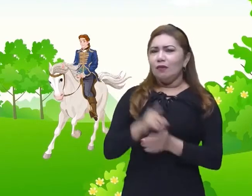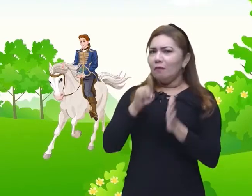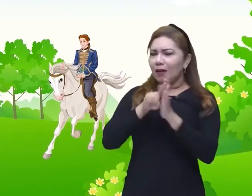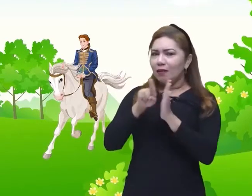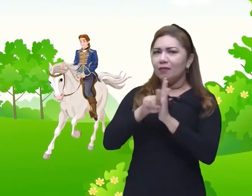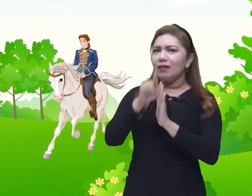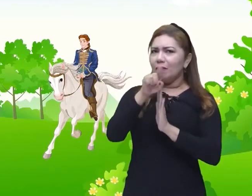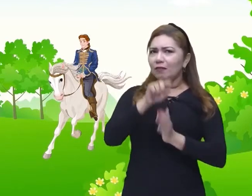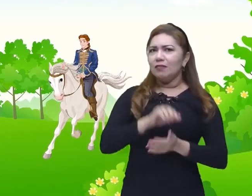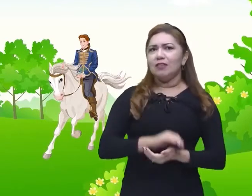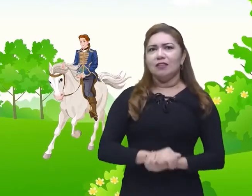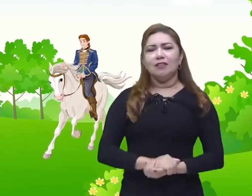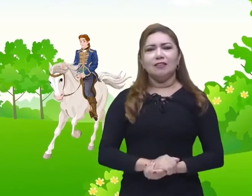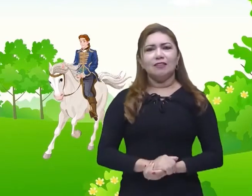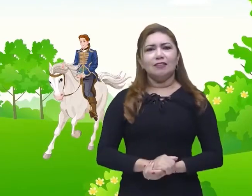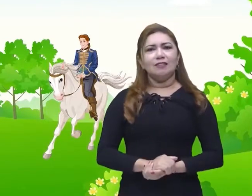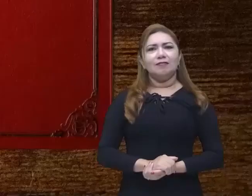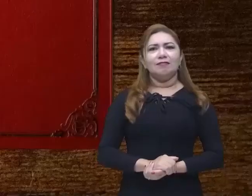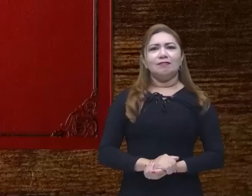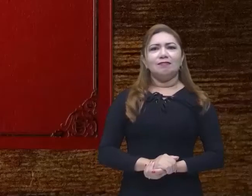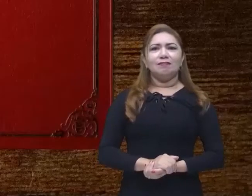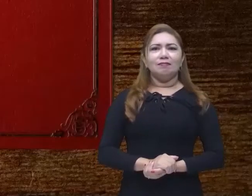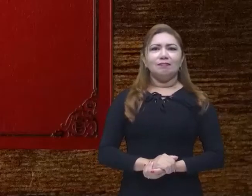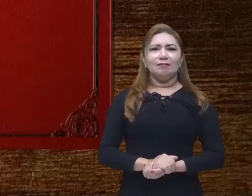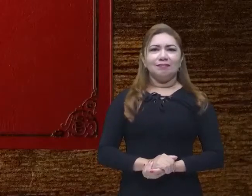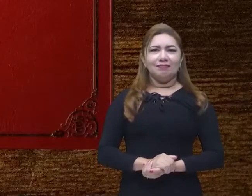pergunta, tá certo? Vamos lá!